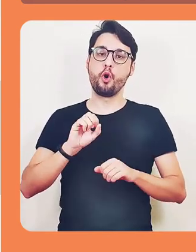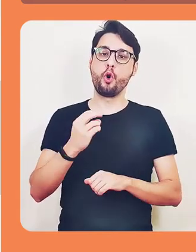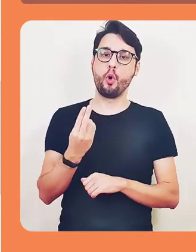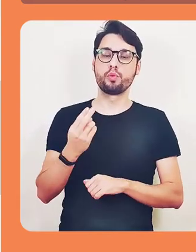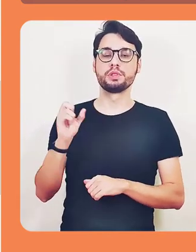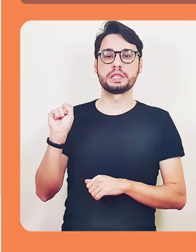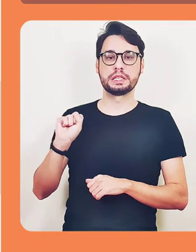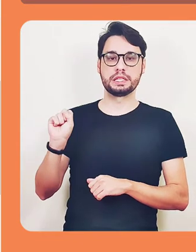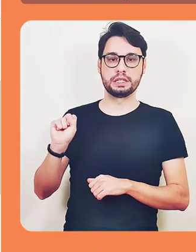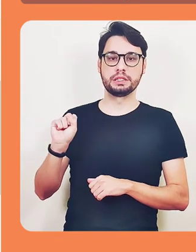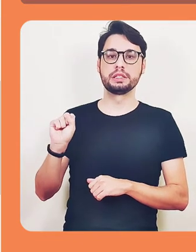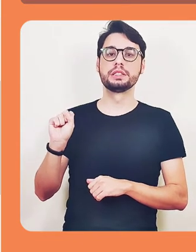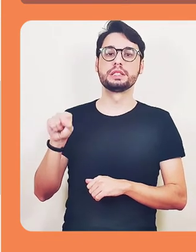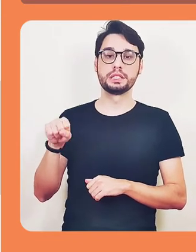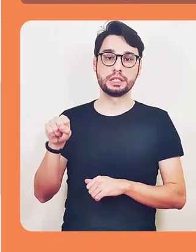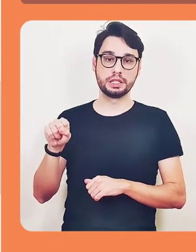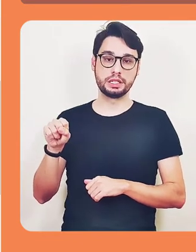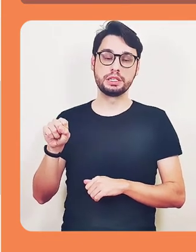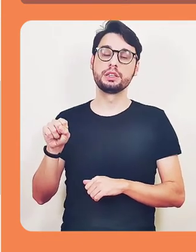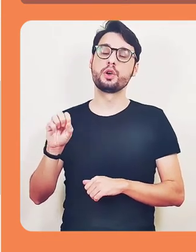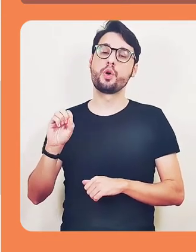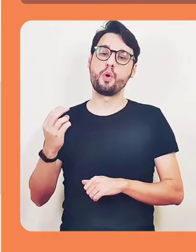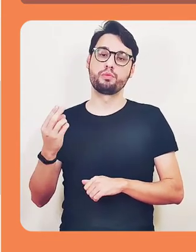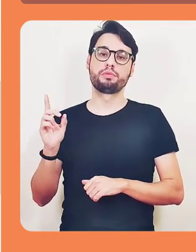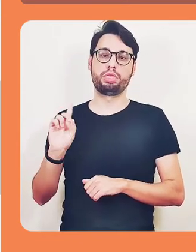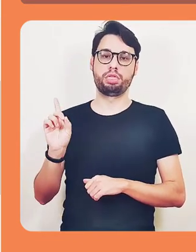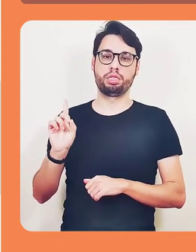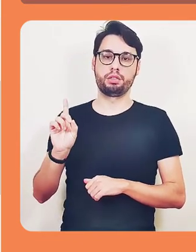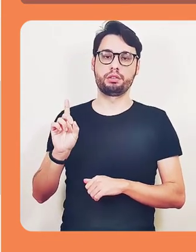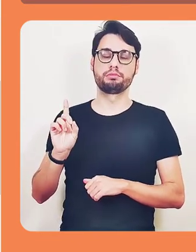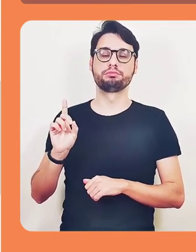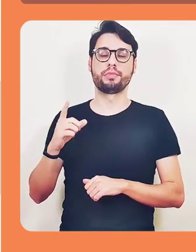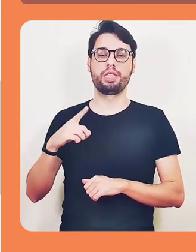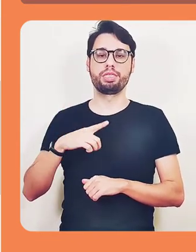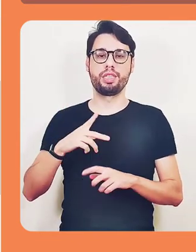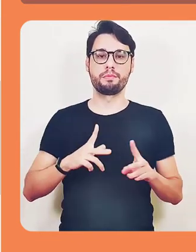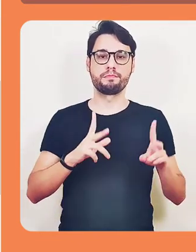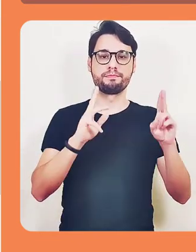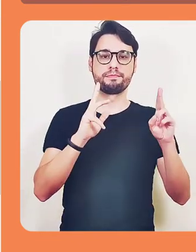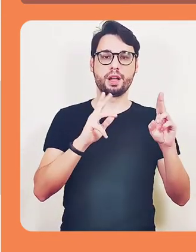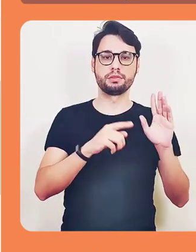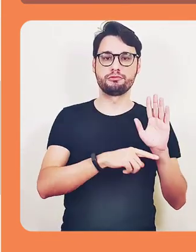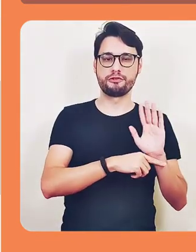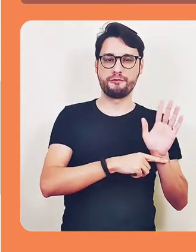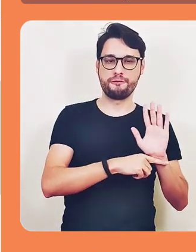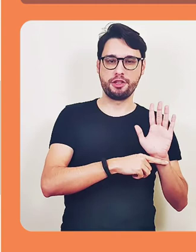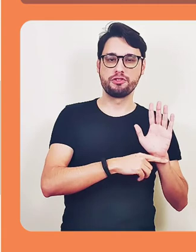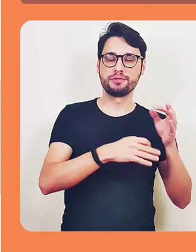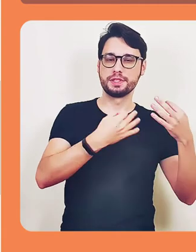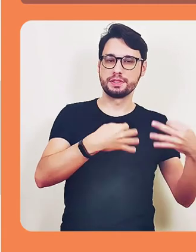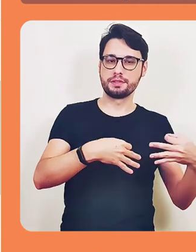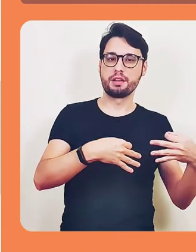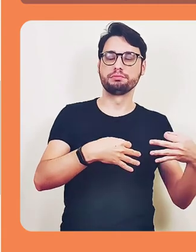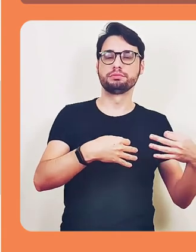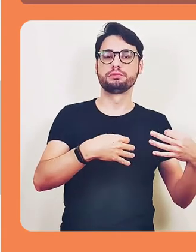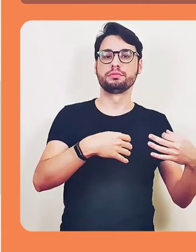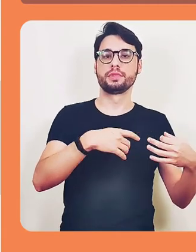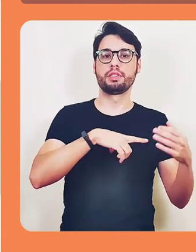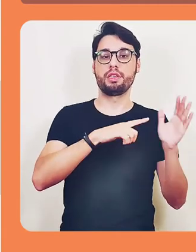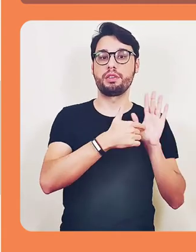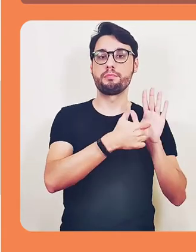Você pode dizer outra opção para ele, sim. E aí você vai para uma parte do vídeo que você escolheu.